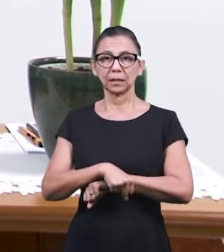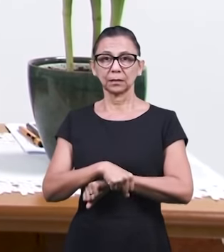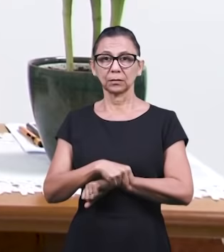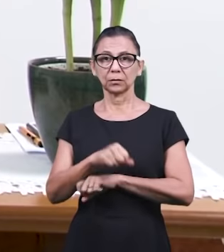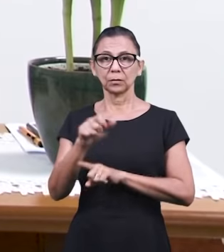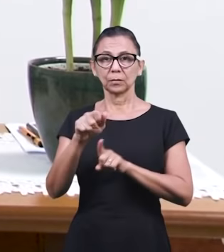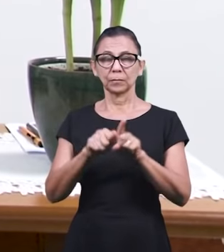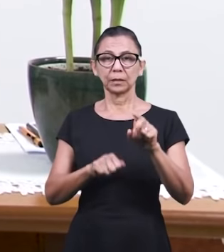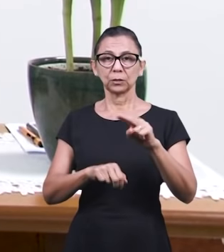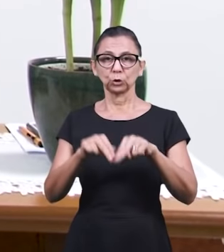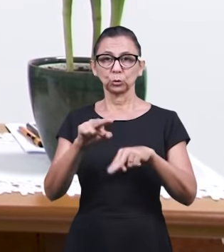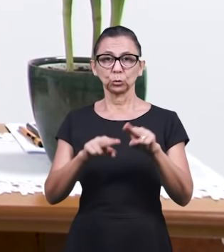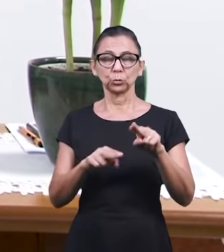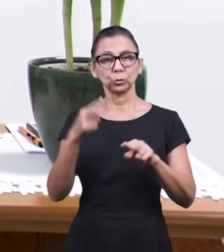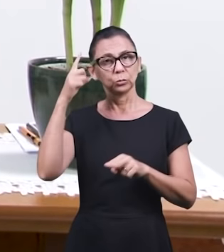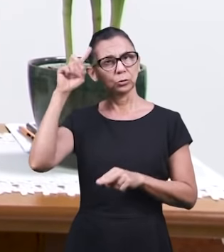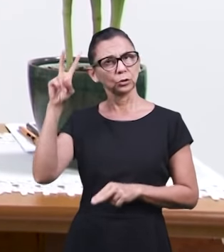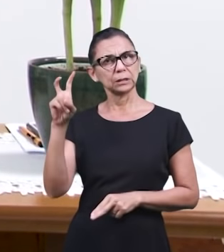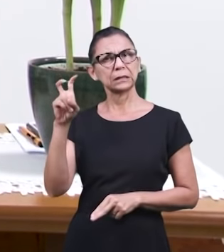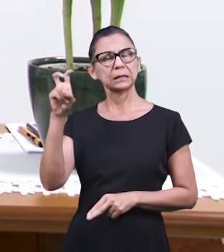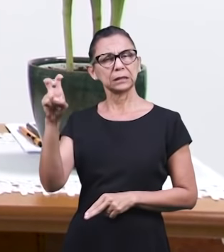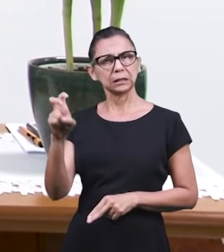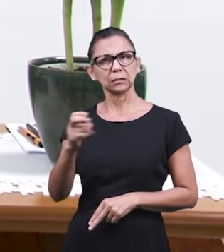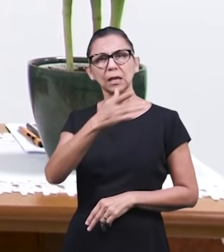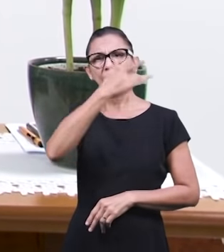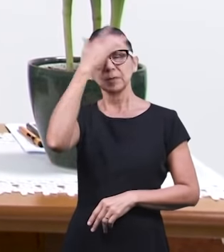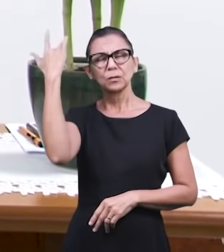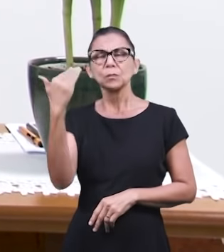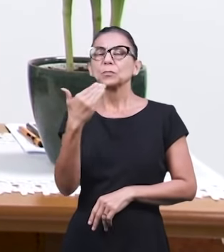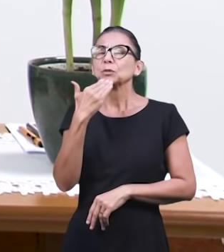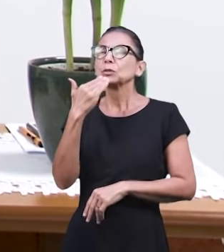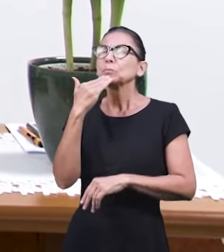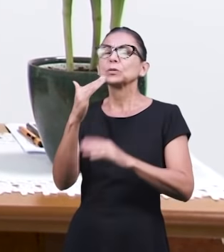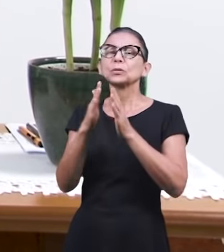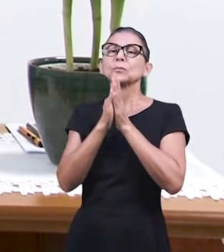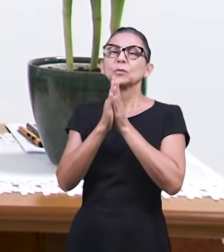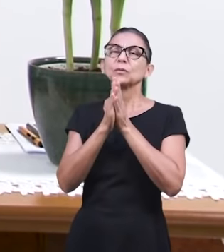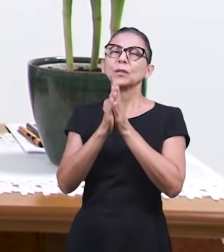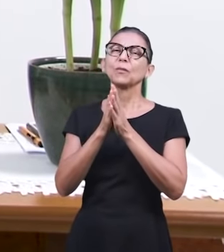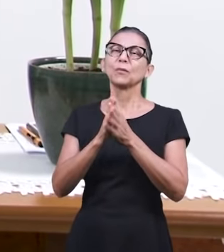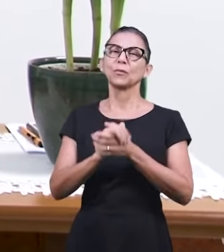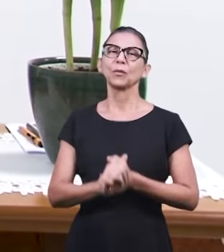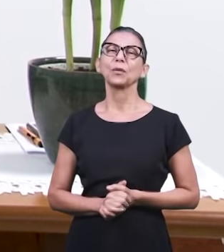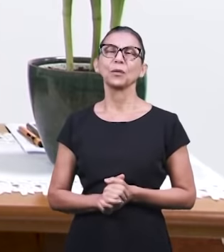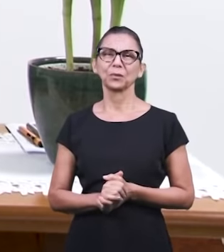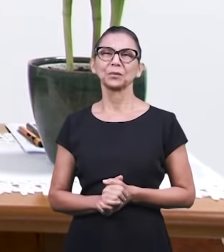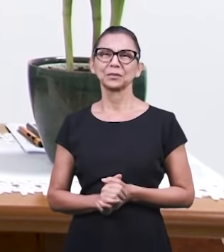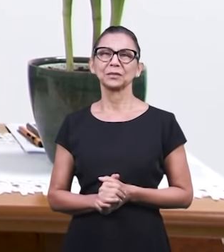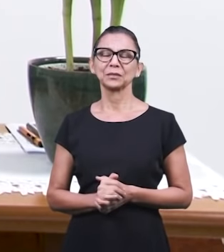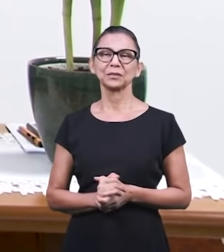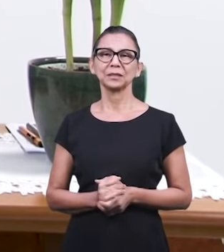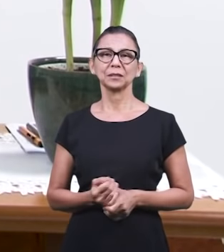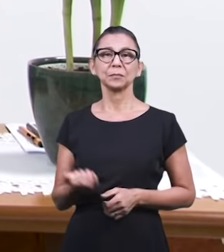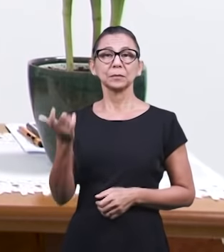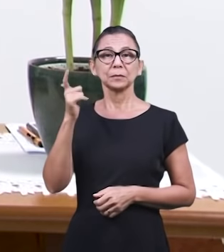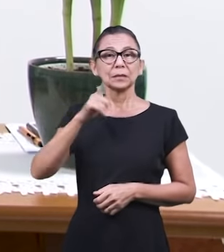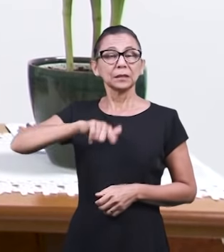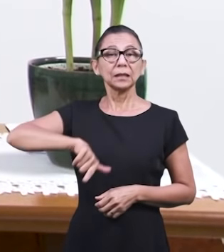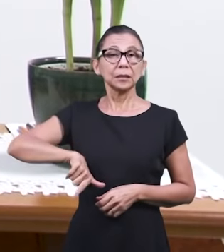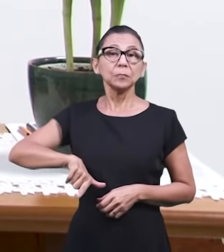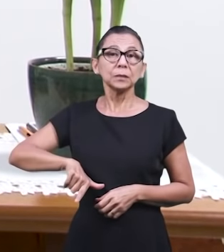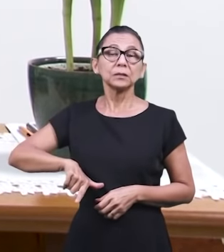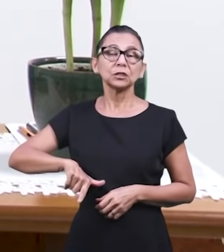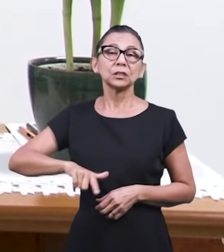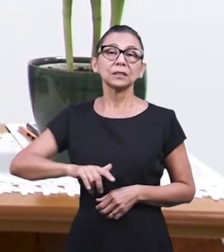último. Esses assuntos, a pedido de muitos irmãos, para que esse material fosse mais amplamente explorado